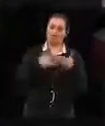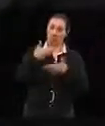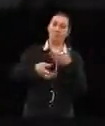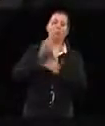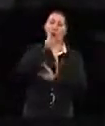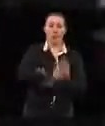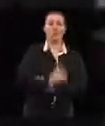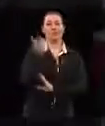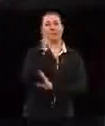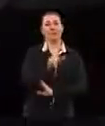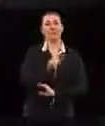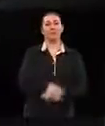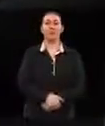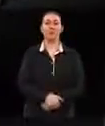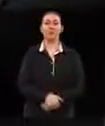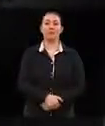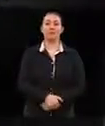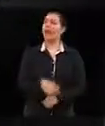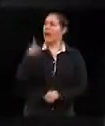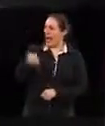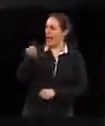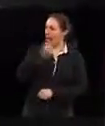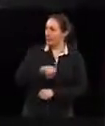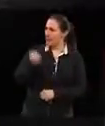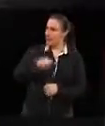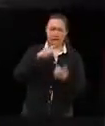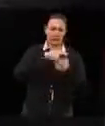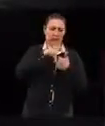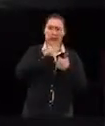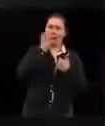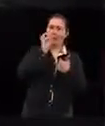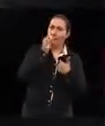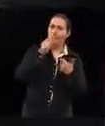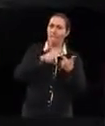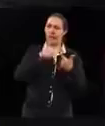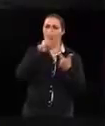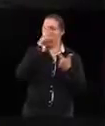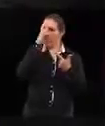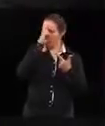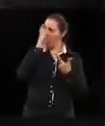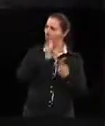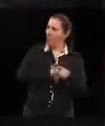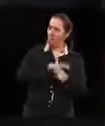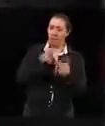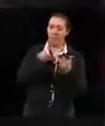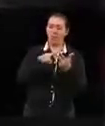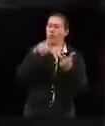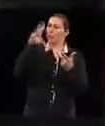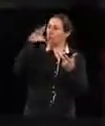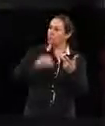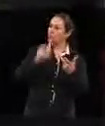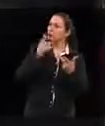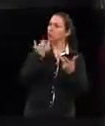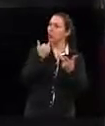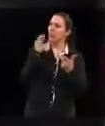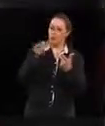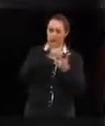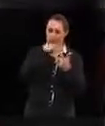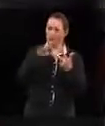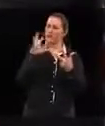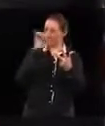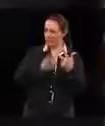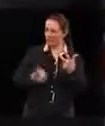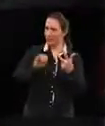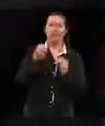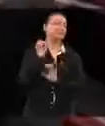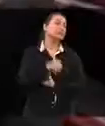fundamental para o processo de emagrecimento. E a importância de cada refeição, Fernanda, já que estamos falando nisso, café da manhã, importante, almoço,